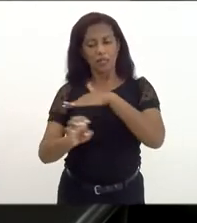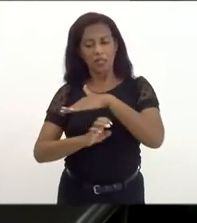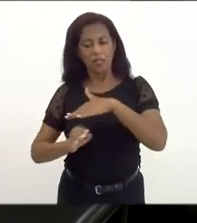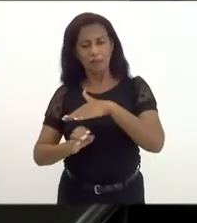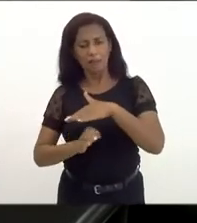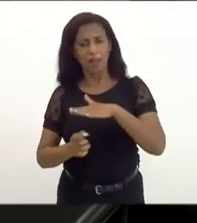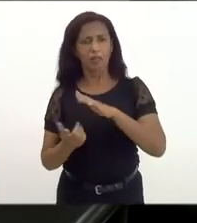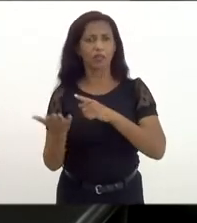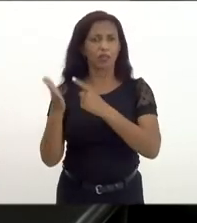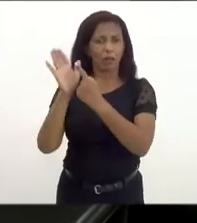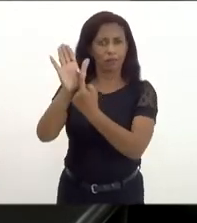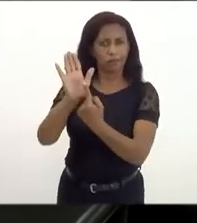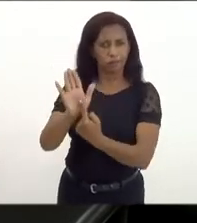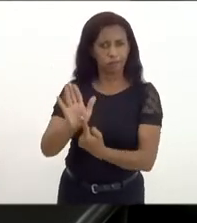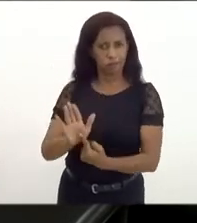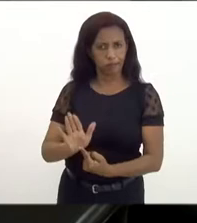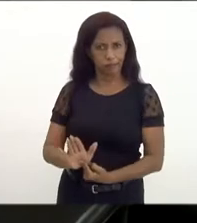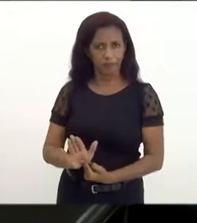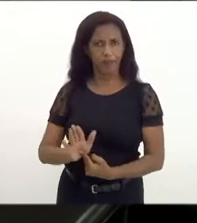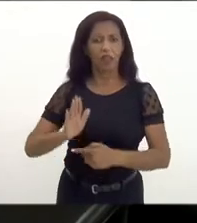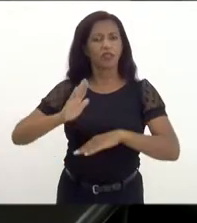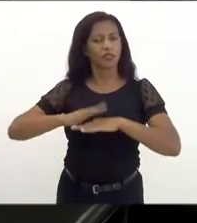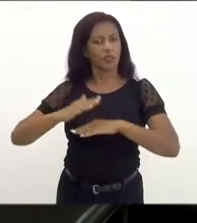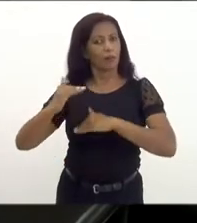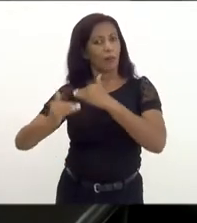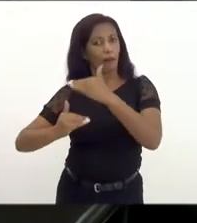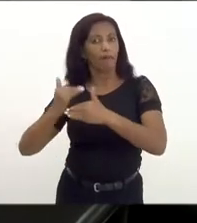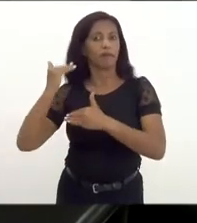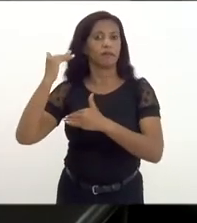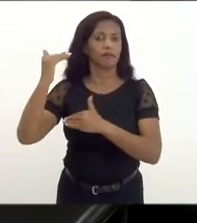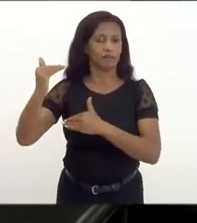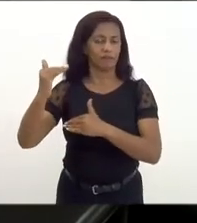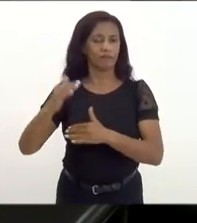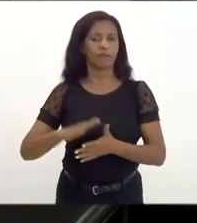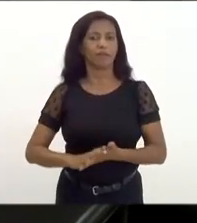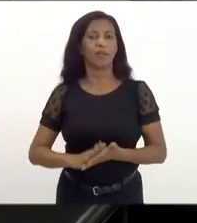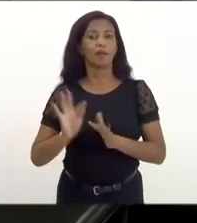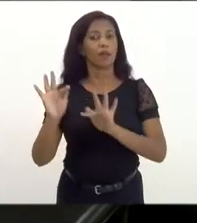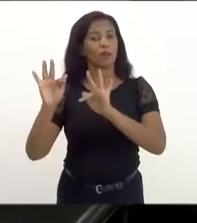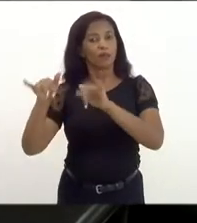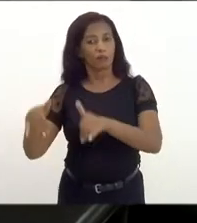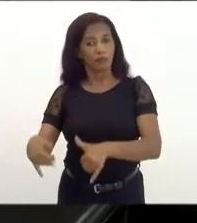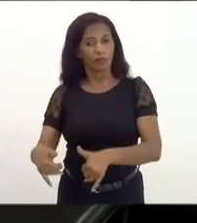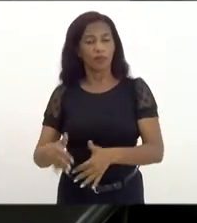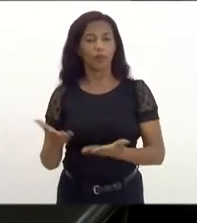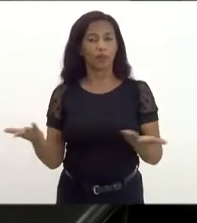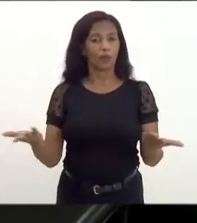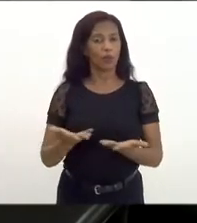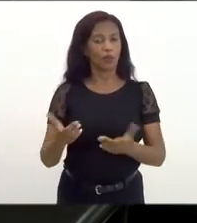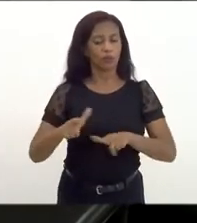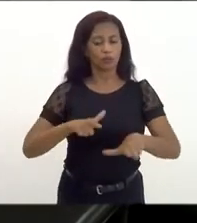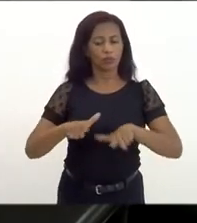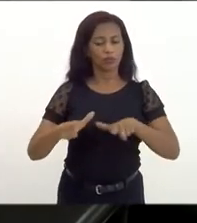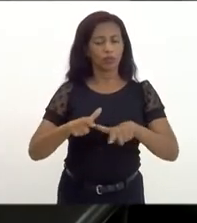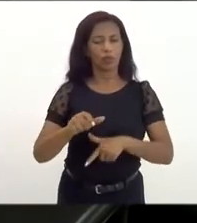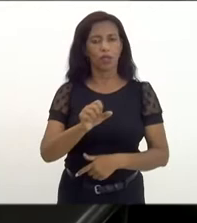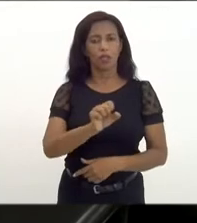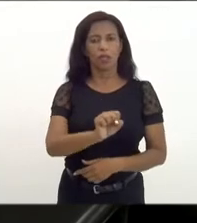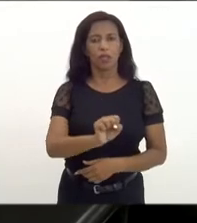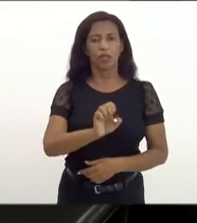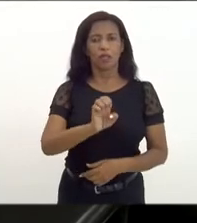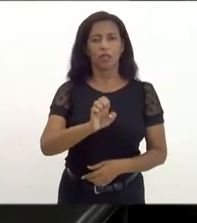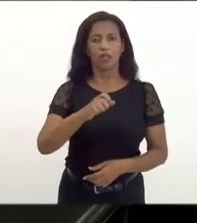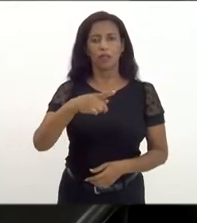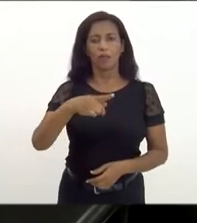elas estão e faz mais avançadas mas ao final hoje um trabalho que a Seplag